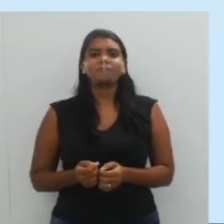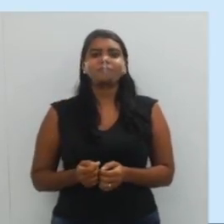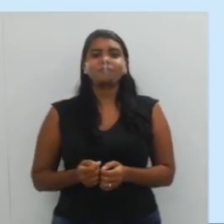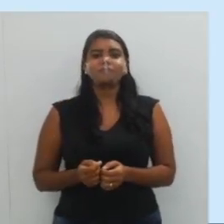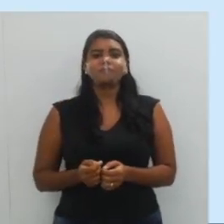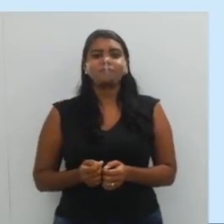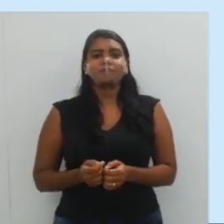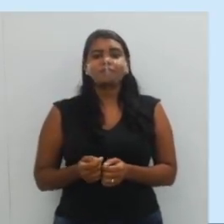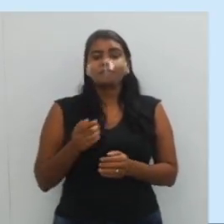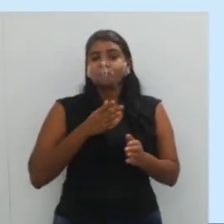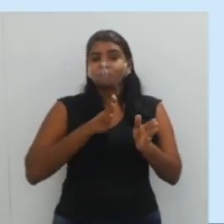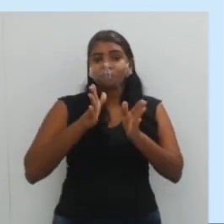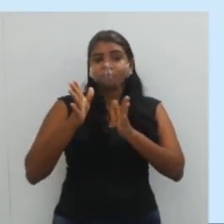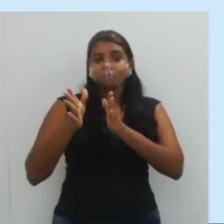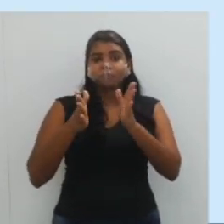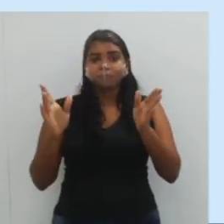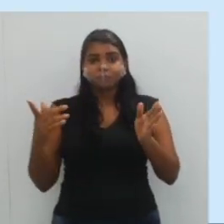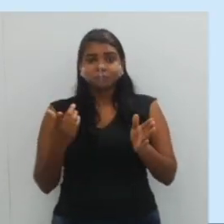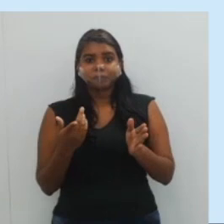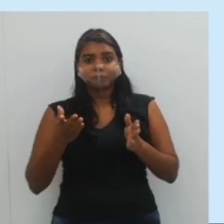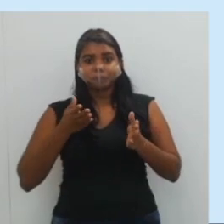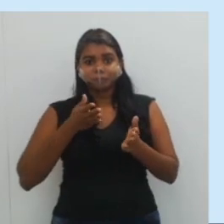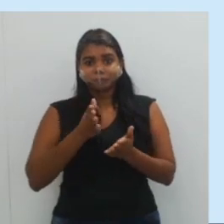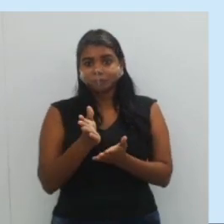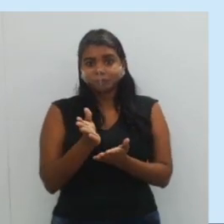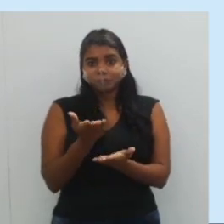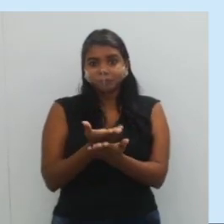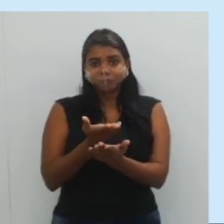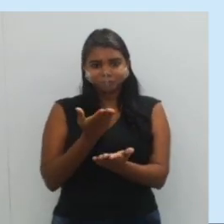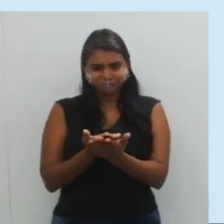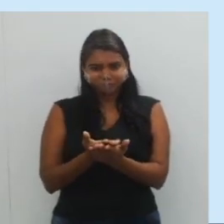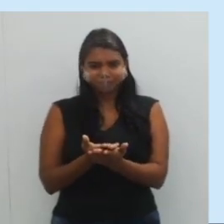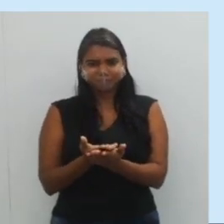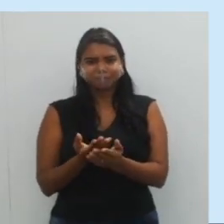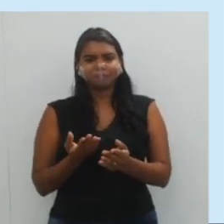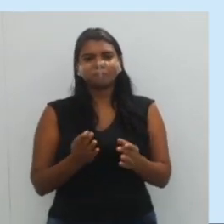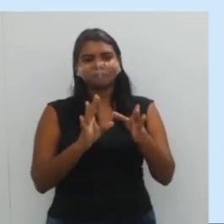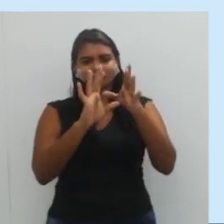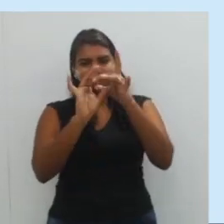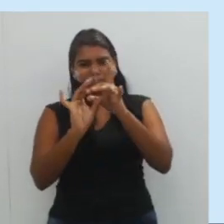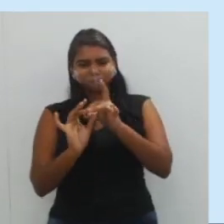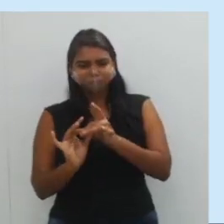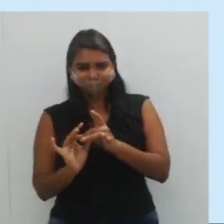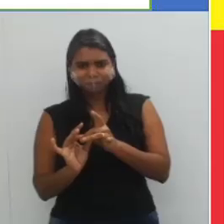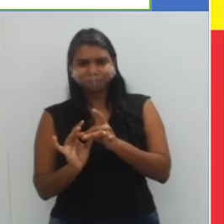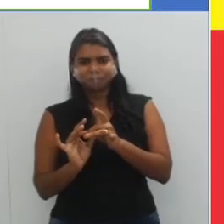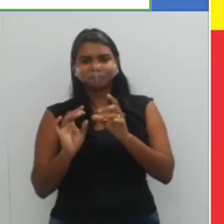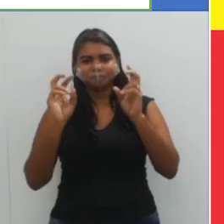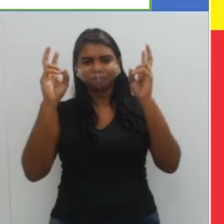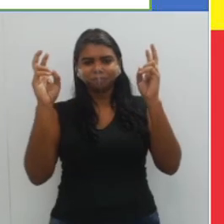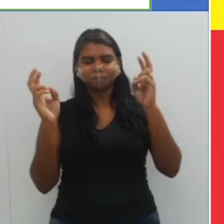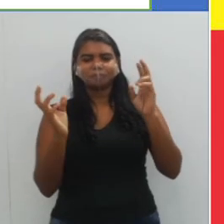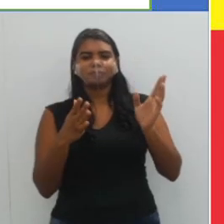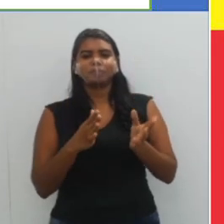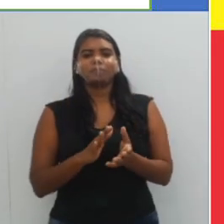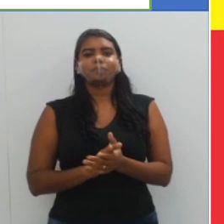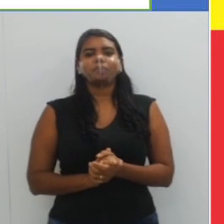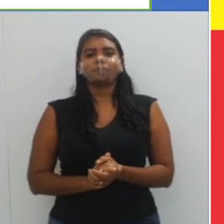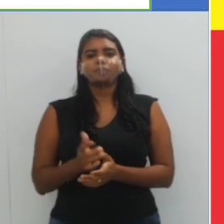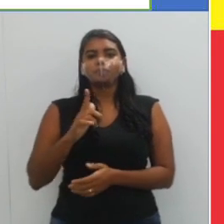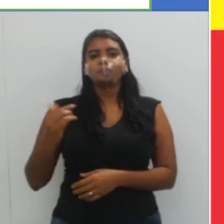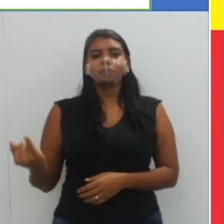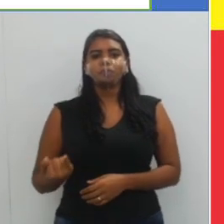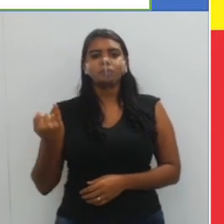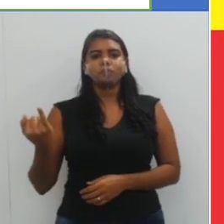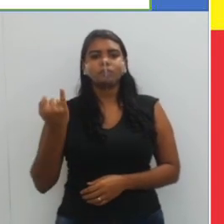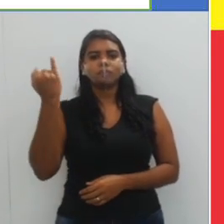vão nortear o nosso caminho, o nosso estudo dentro desse componente. Então, outro ponto